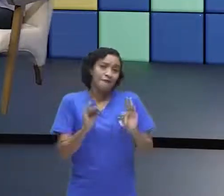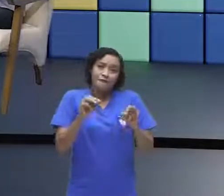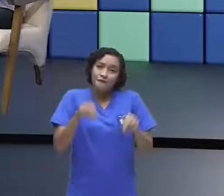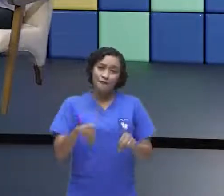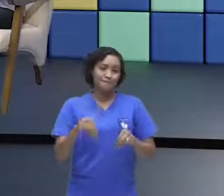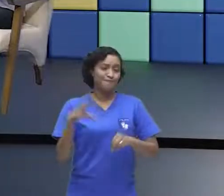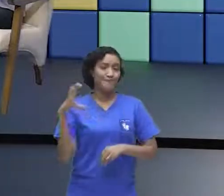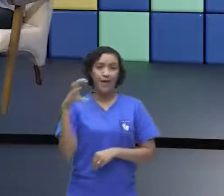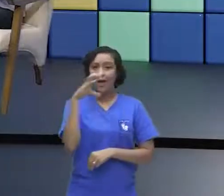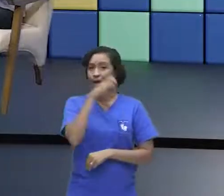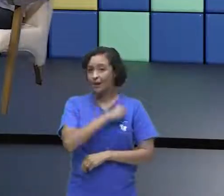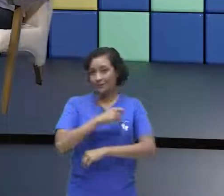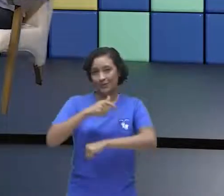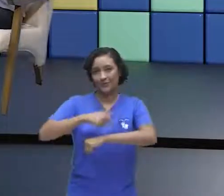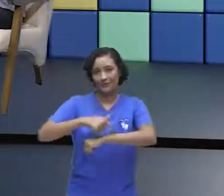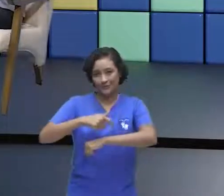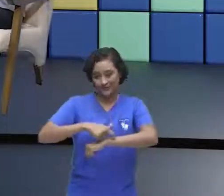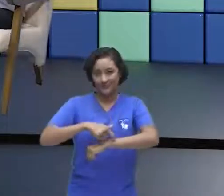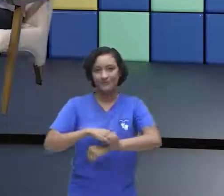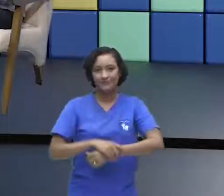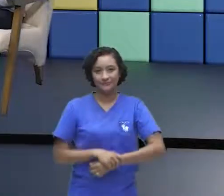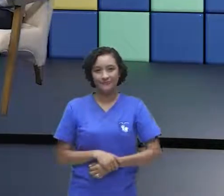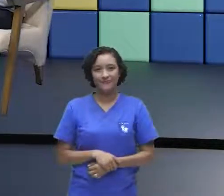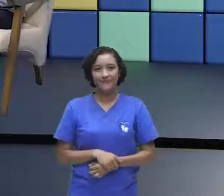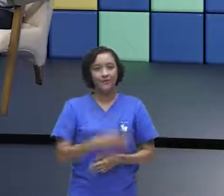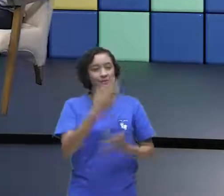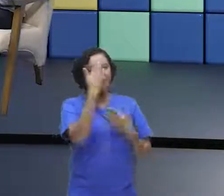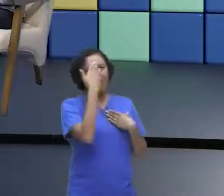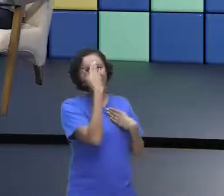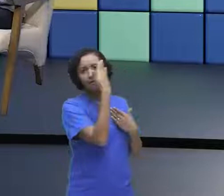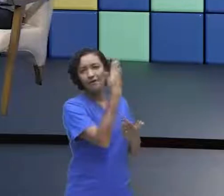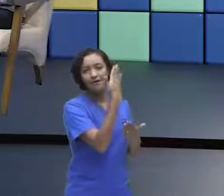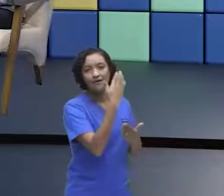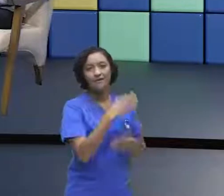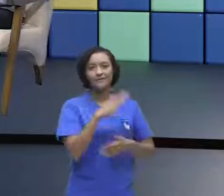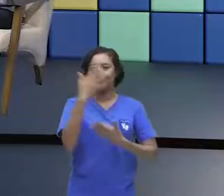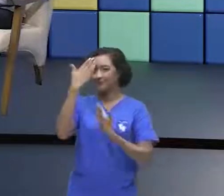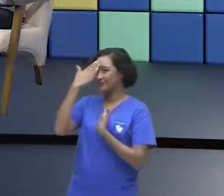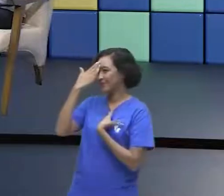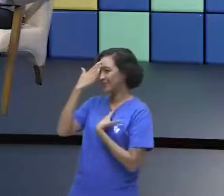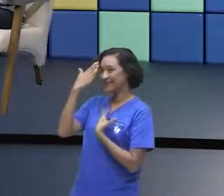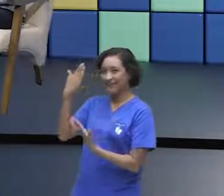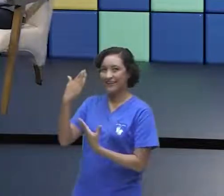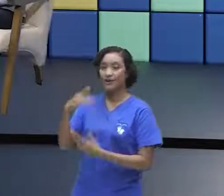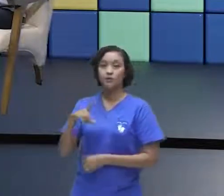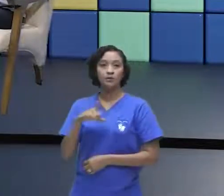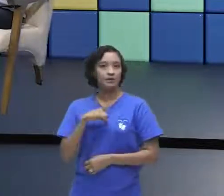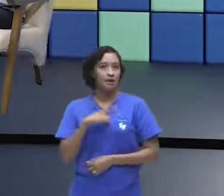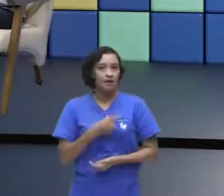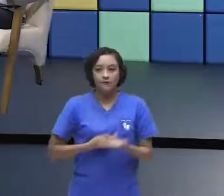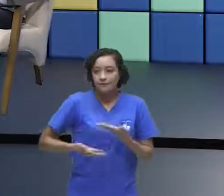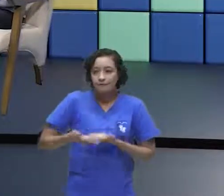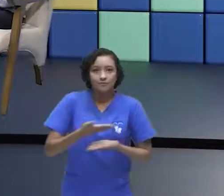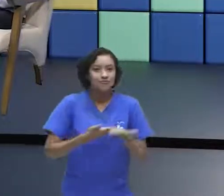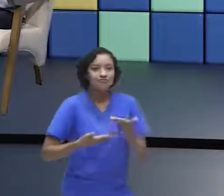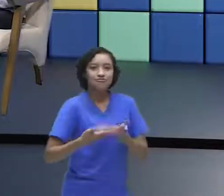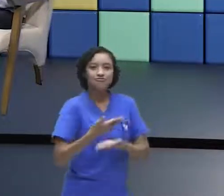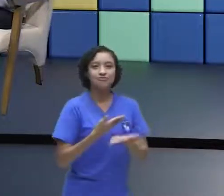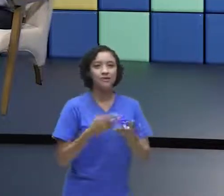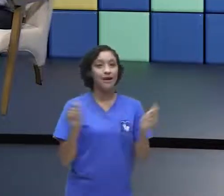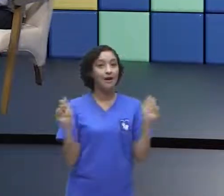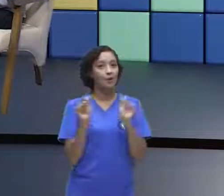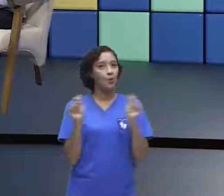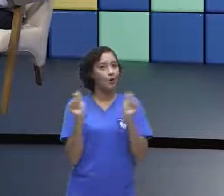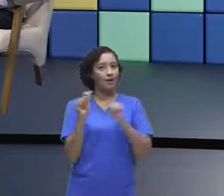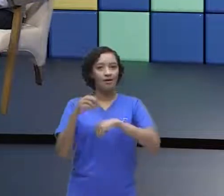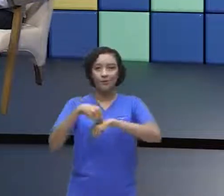né, Leilane? A gente fica só aqui agradeço, muito... Sabrina. Nossa, a gente que agradece, a gente teve bastante participação. Estão dizendo aqui que adoraram as